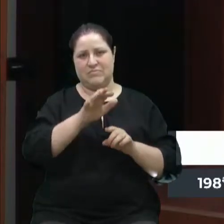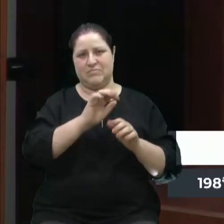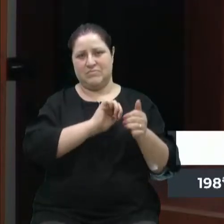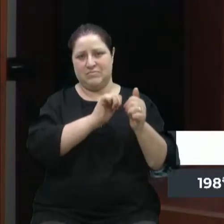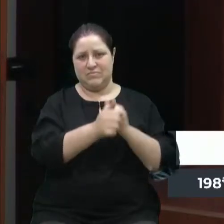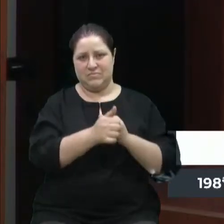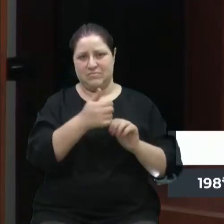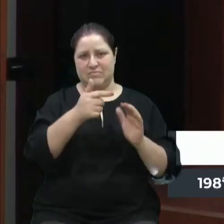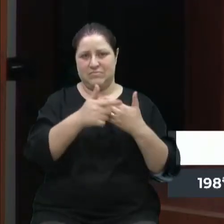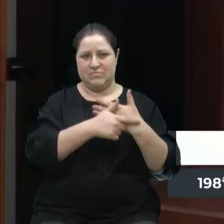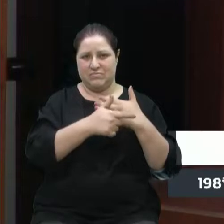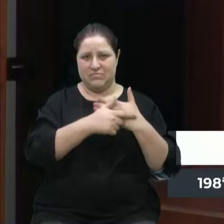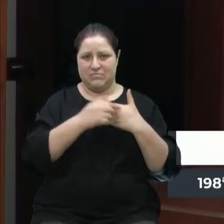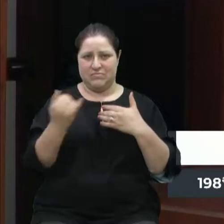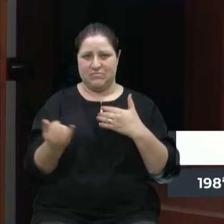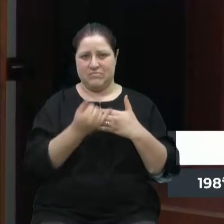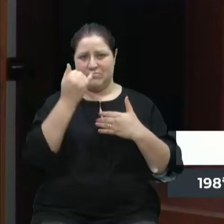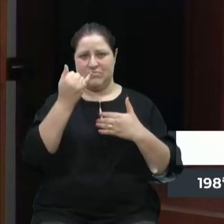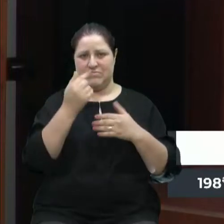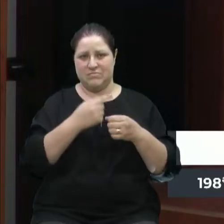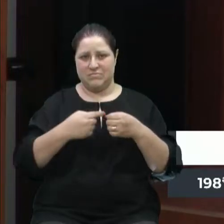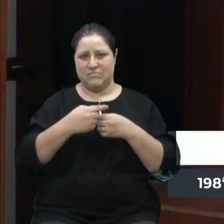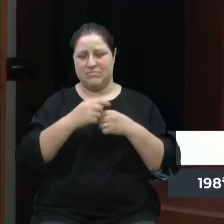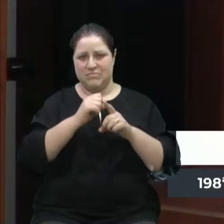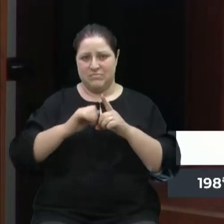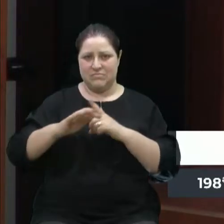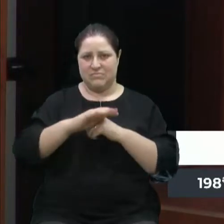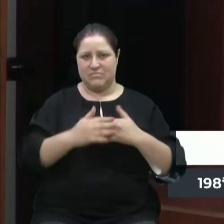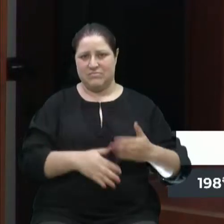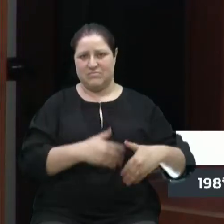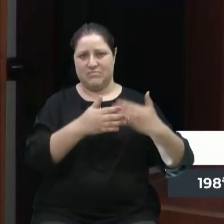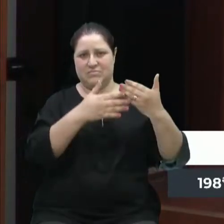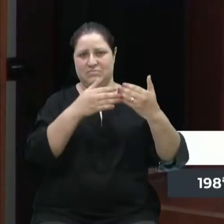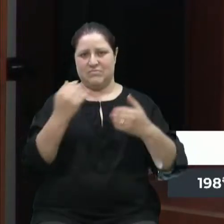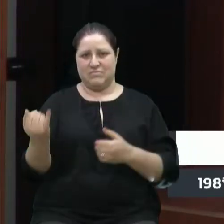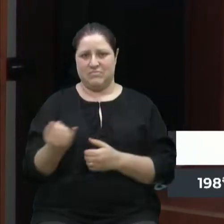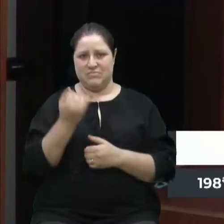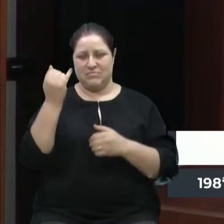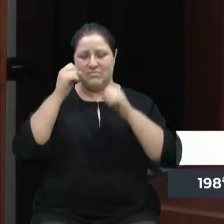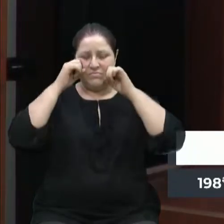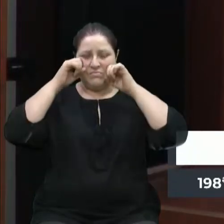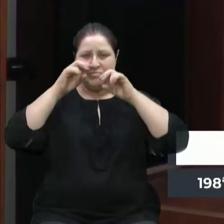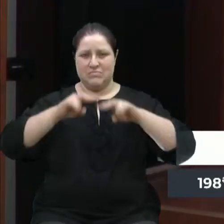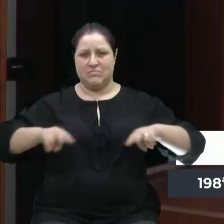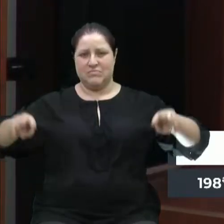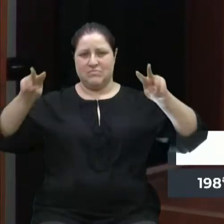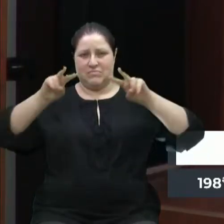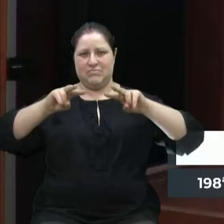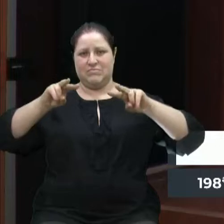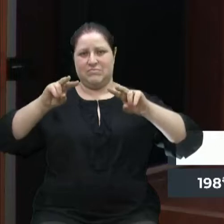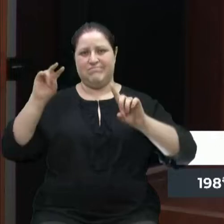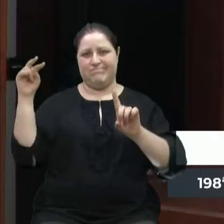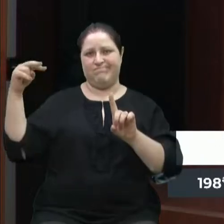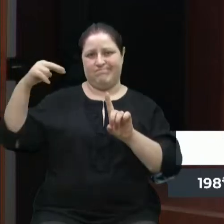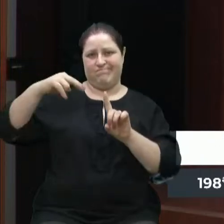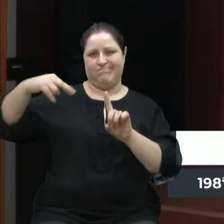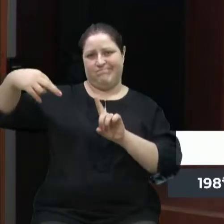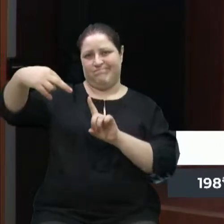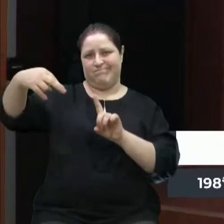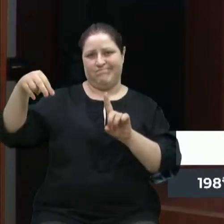ele exerce no desenvolvimento de nossa sociedade e a importante projeção que ele proporciona à nossa cidade,